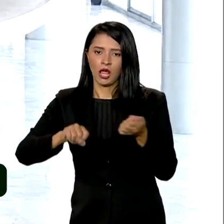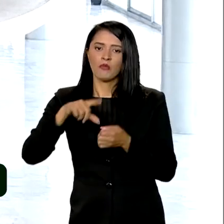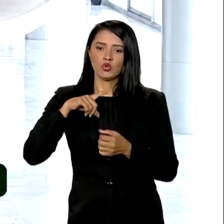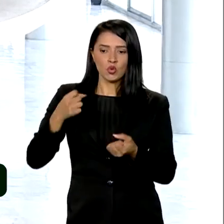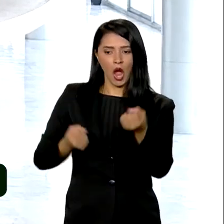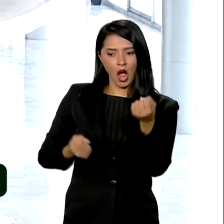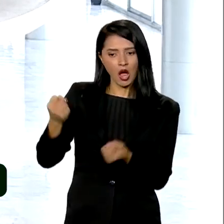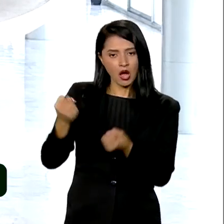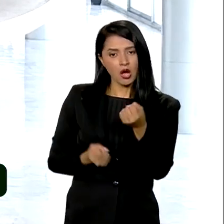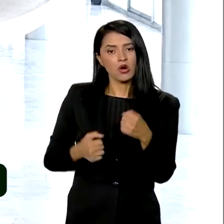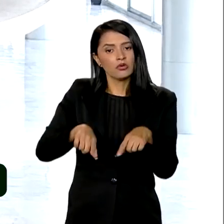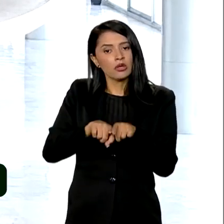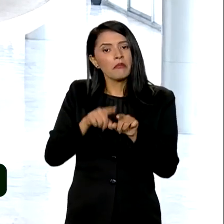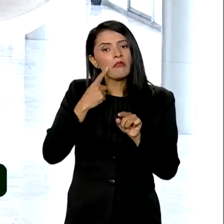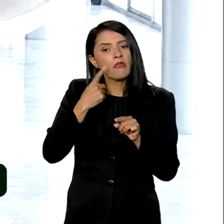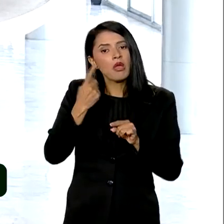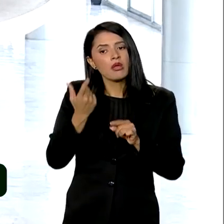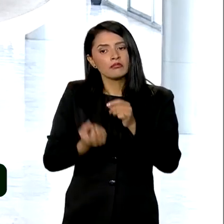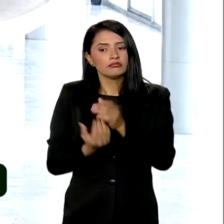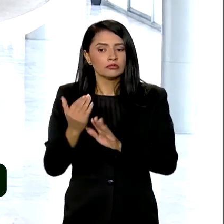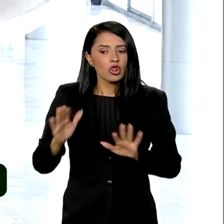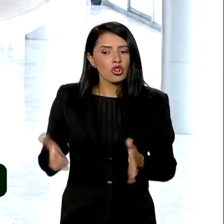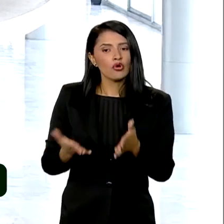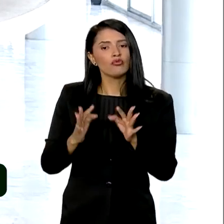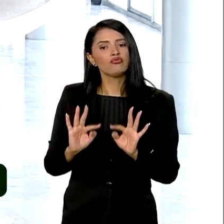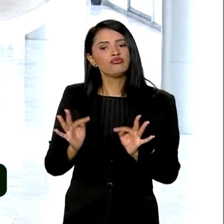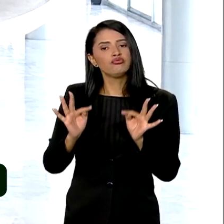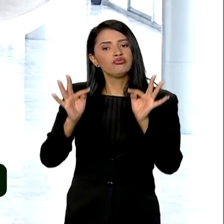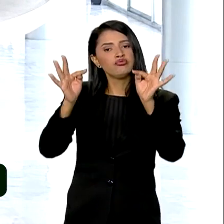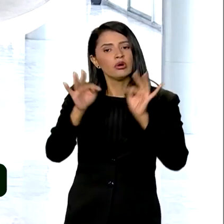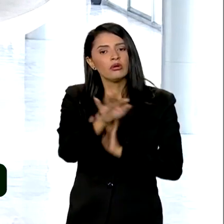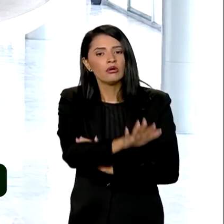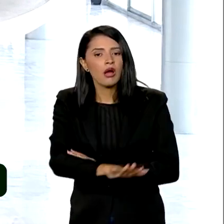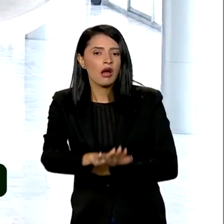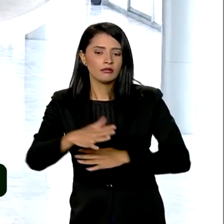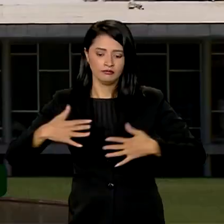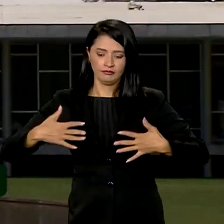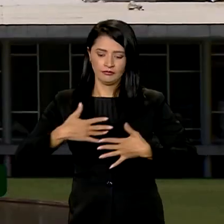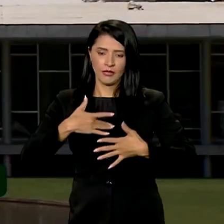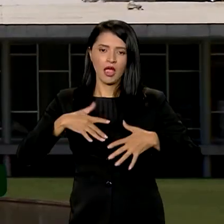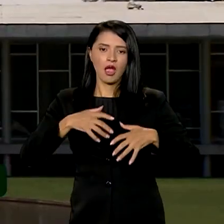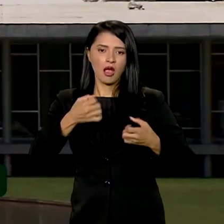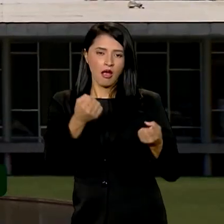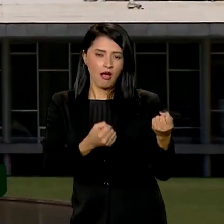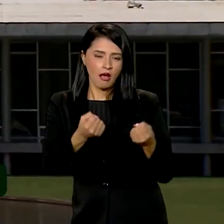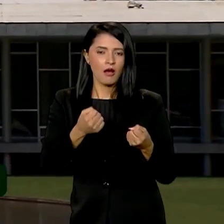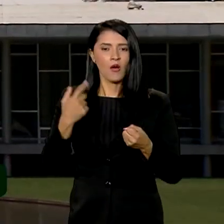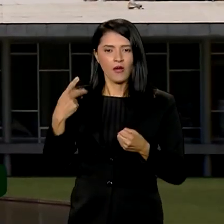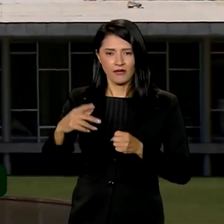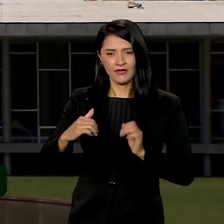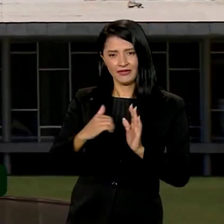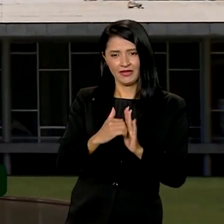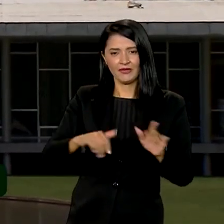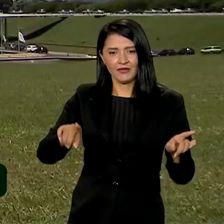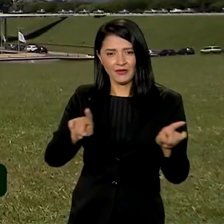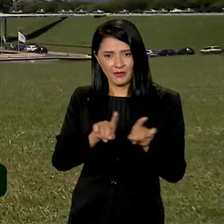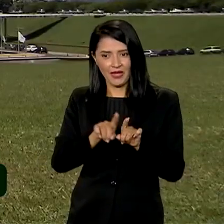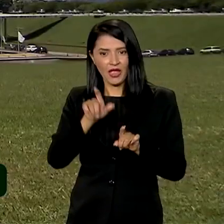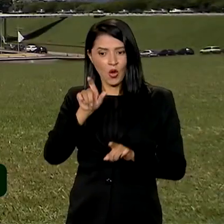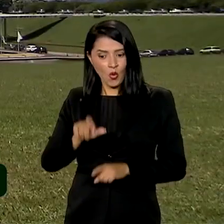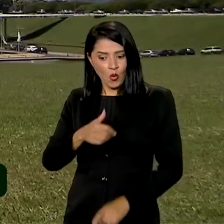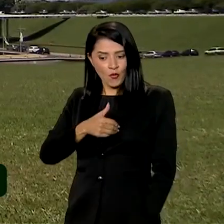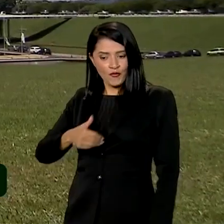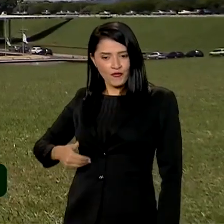e também estimula a produção de novas tecnologias na área de mobilidade. Ainda no Senado Federal, o governo federal